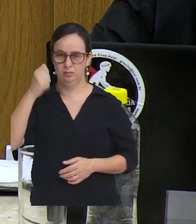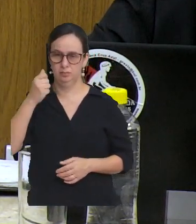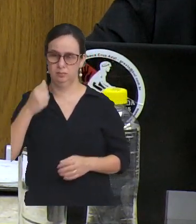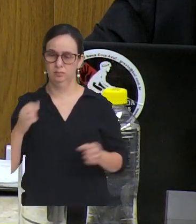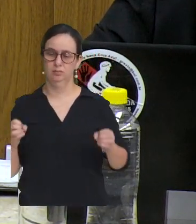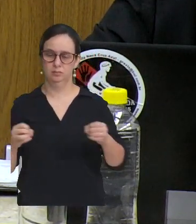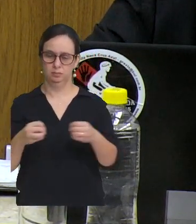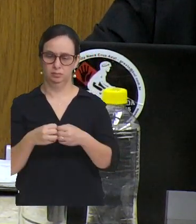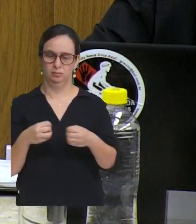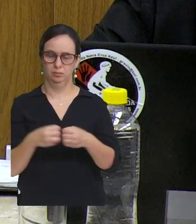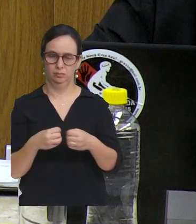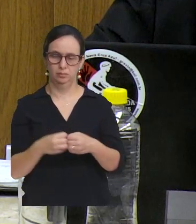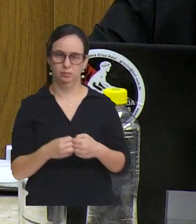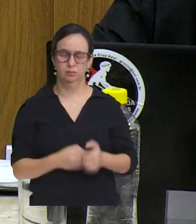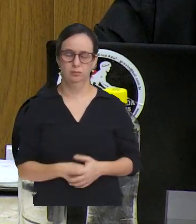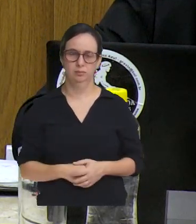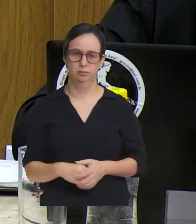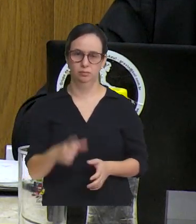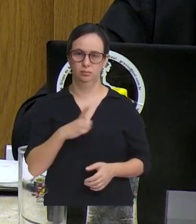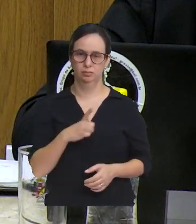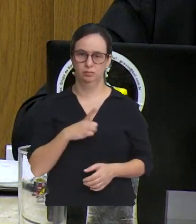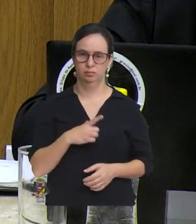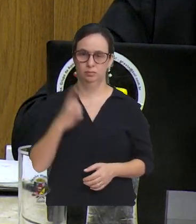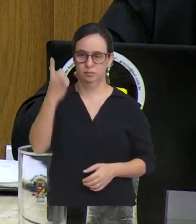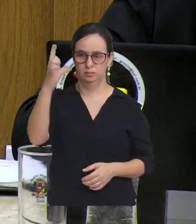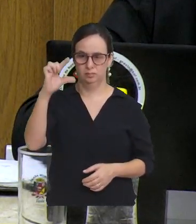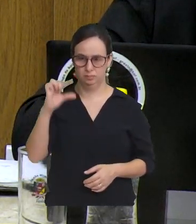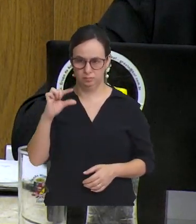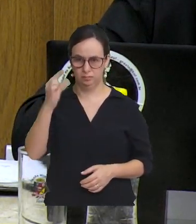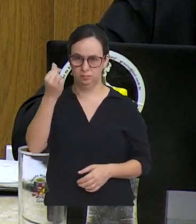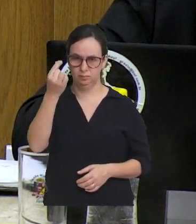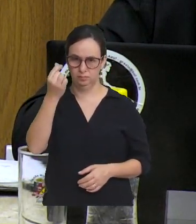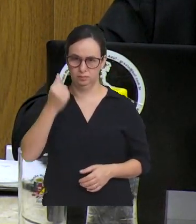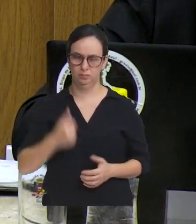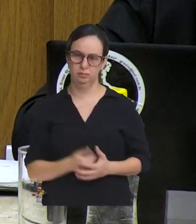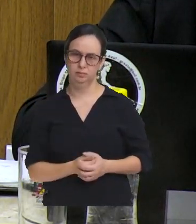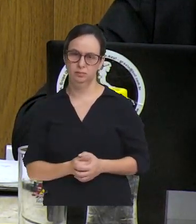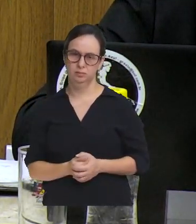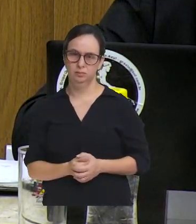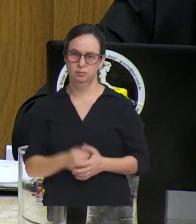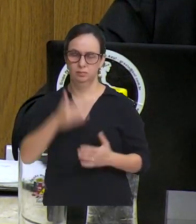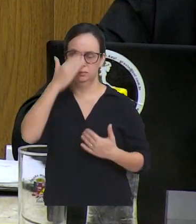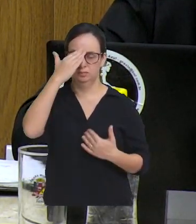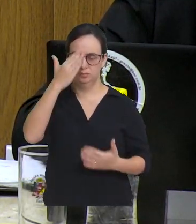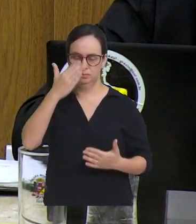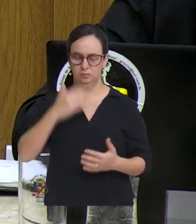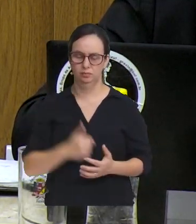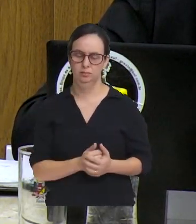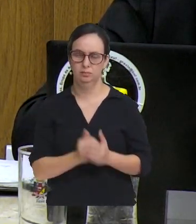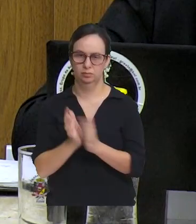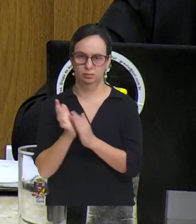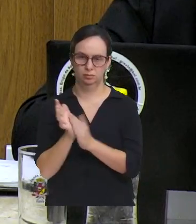né, para o nosso município. Obrigado, senhor presidente. Só parabenizar a mesa e a Vossa Excelência.